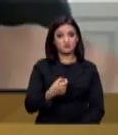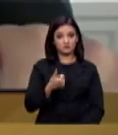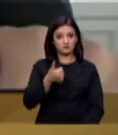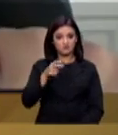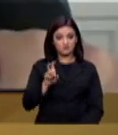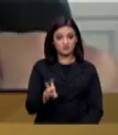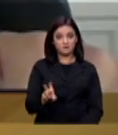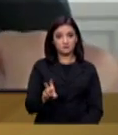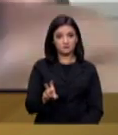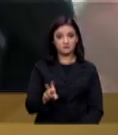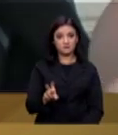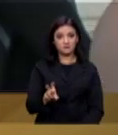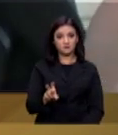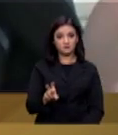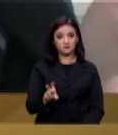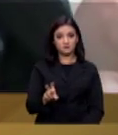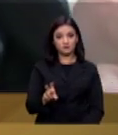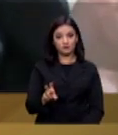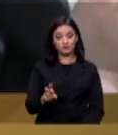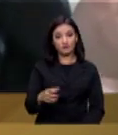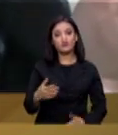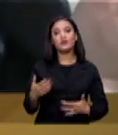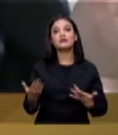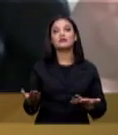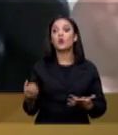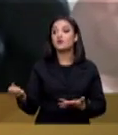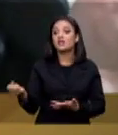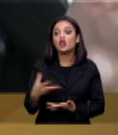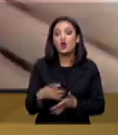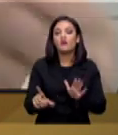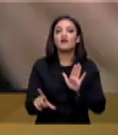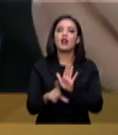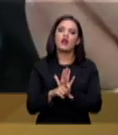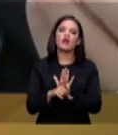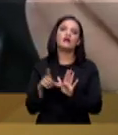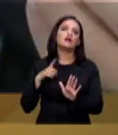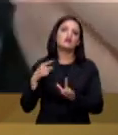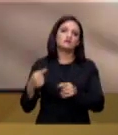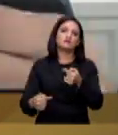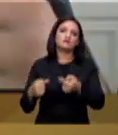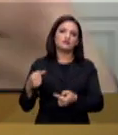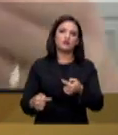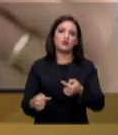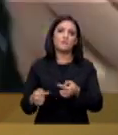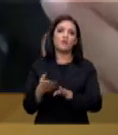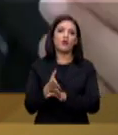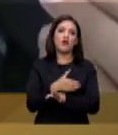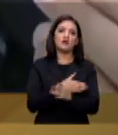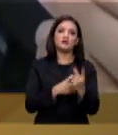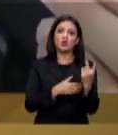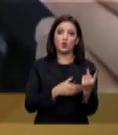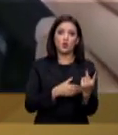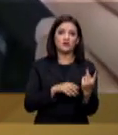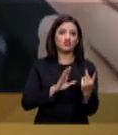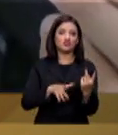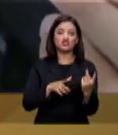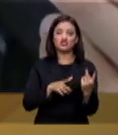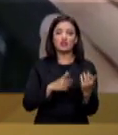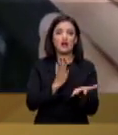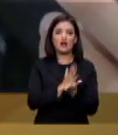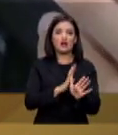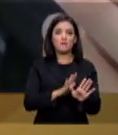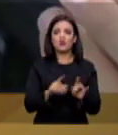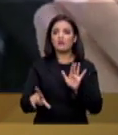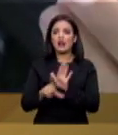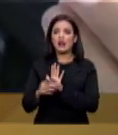essa nova lei complementar que deveria estar sendo impugnada, então. Porque as outras duas não só foram revogadas pela Lei